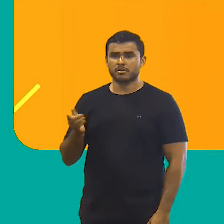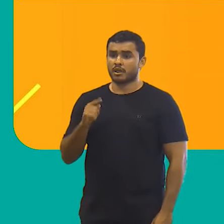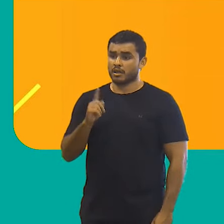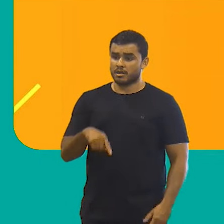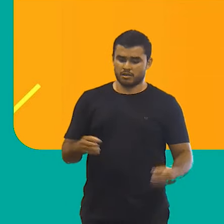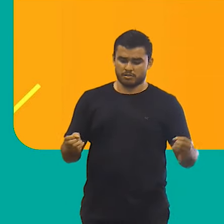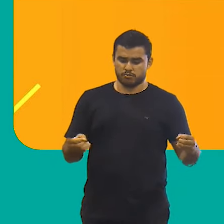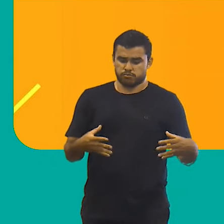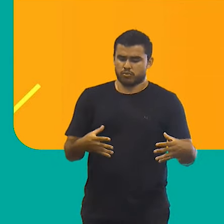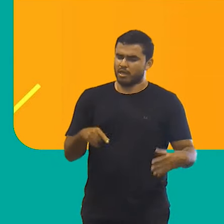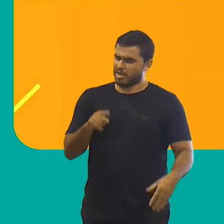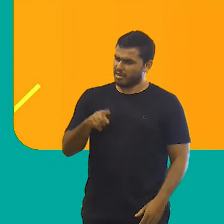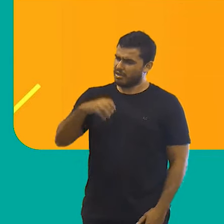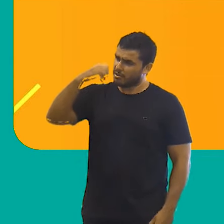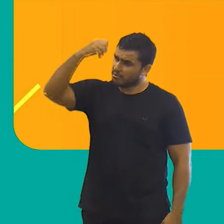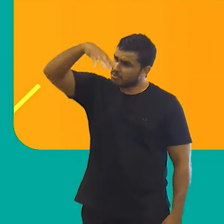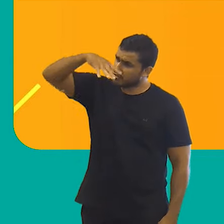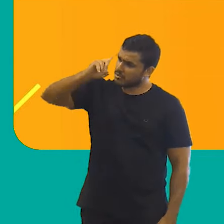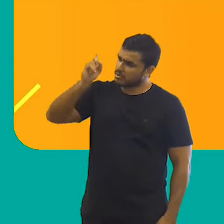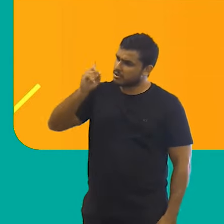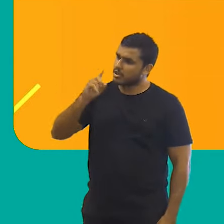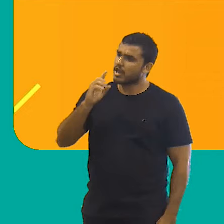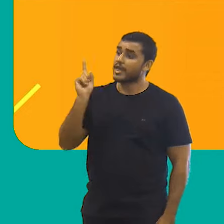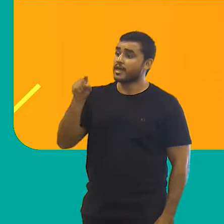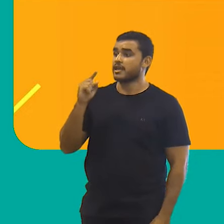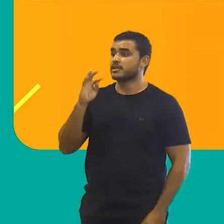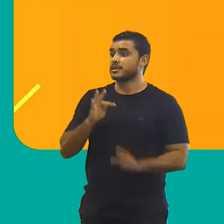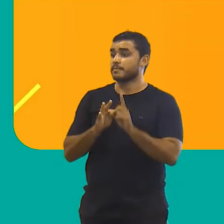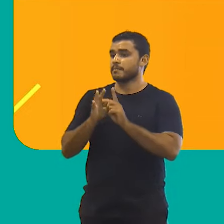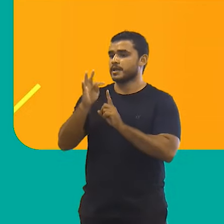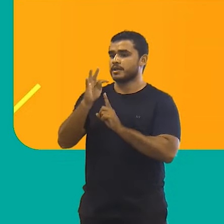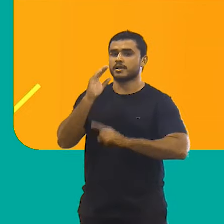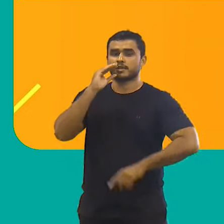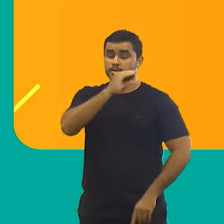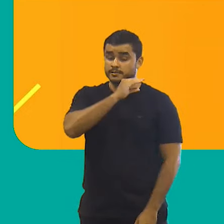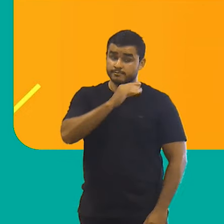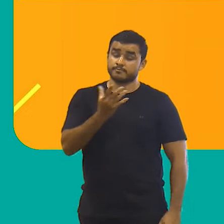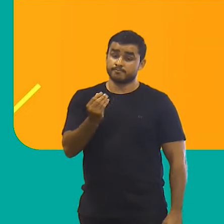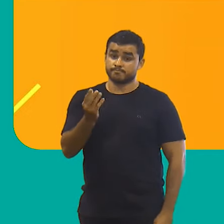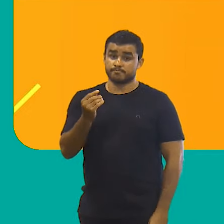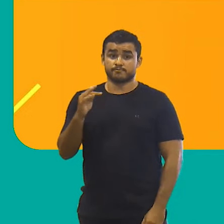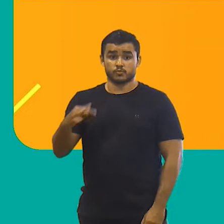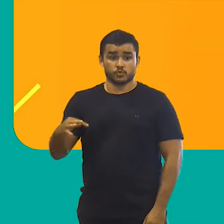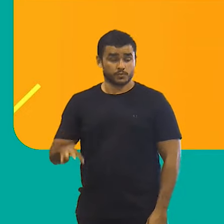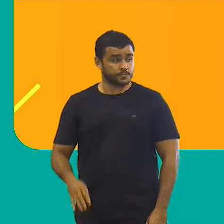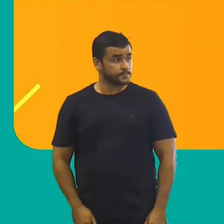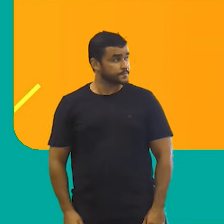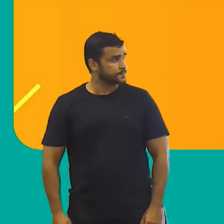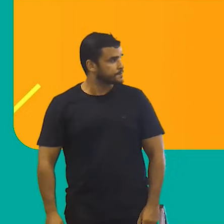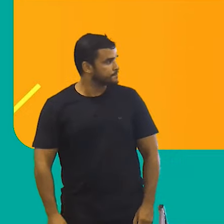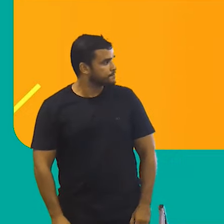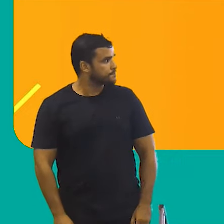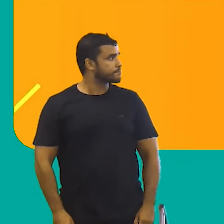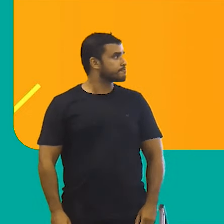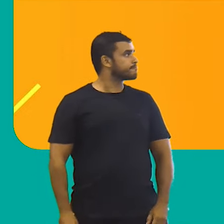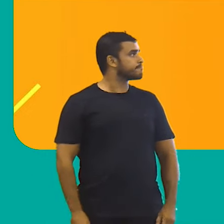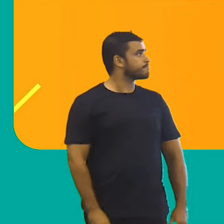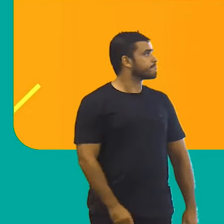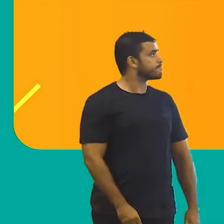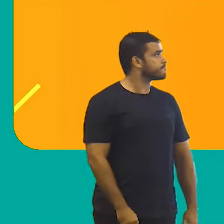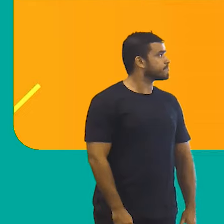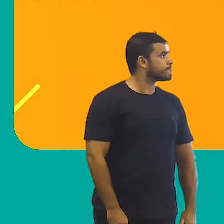esquentam. E doeu, né? Mas tudo bem. Como é que eu vou resolver esse